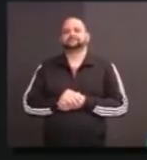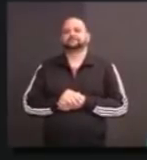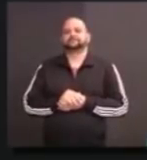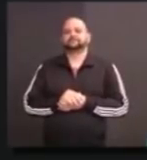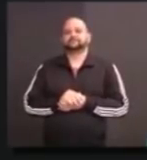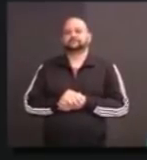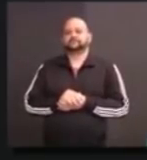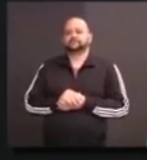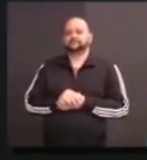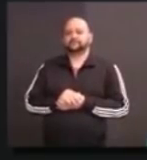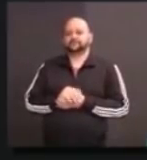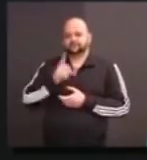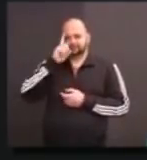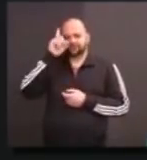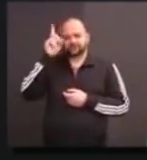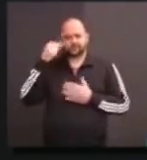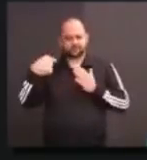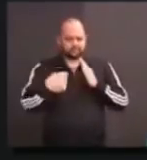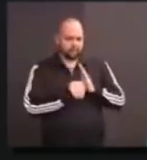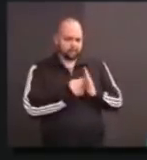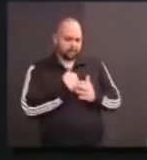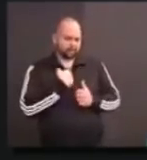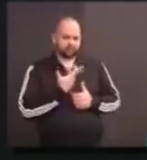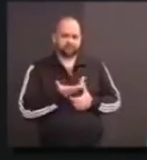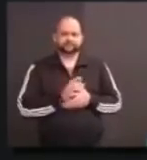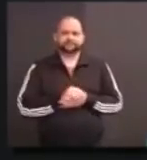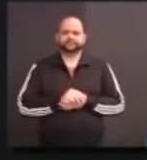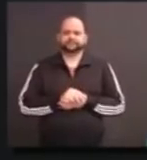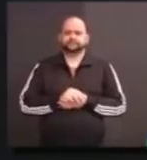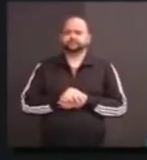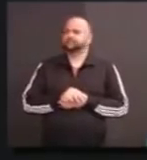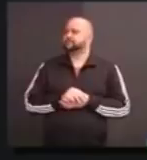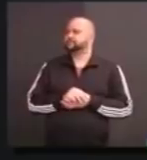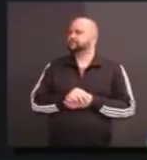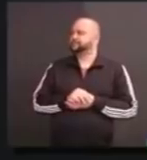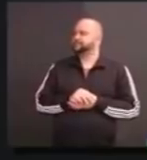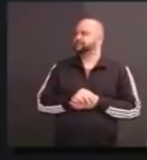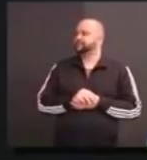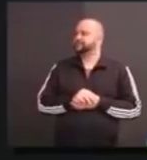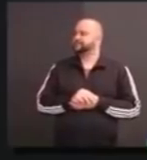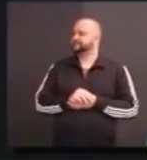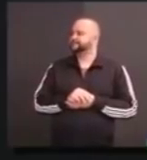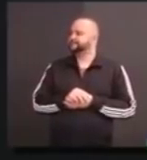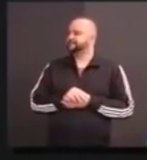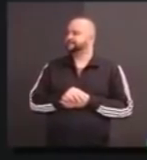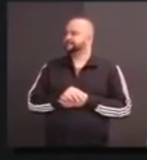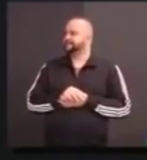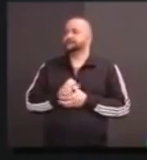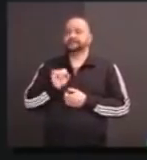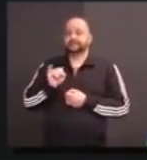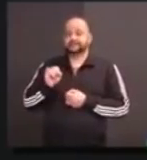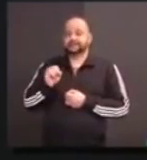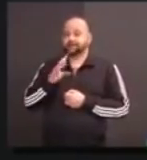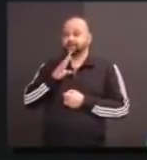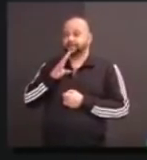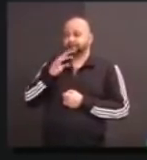Uma vez ele me perguntou se eu já tinha auscultado o psiquismo dos animais.